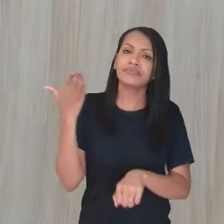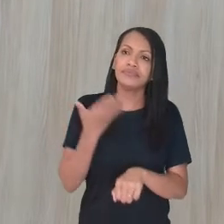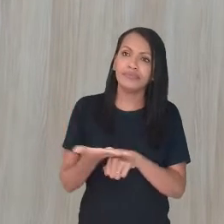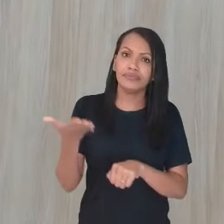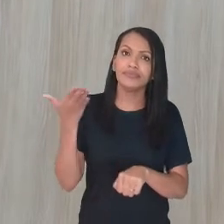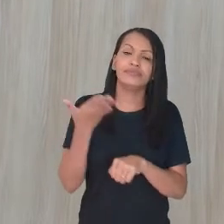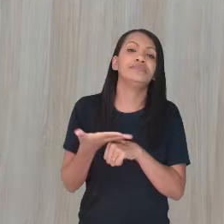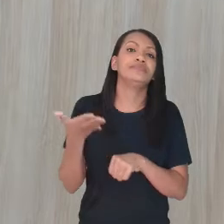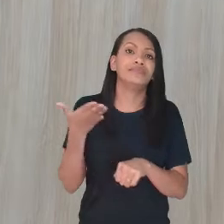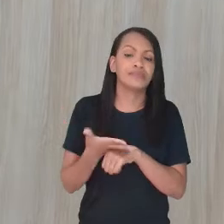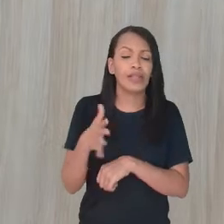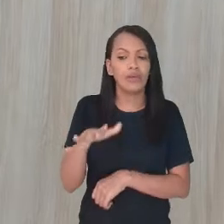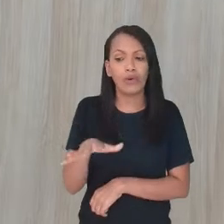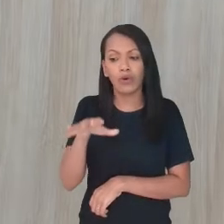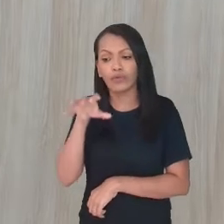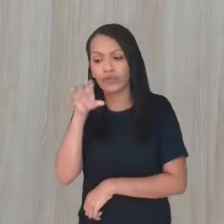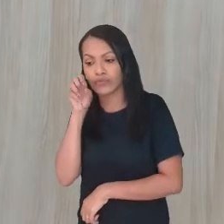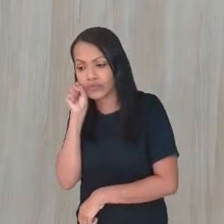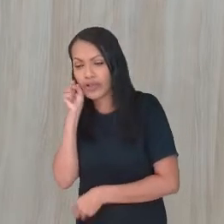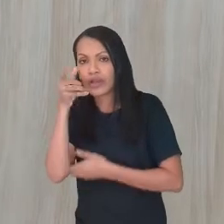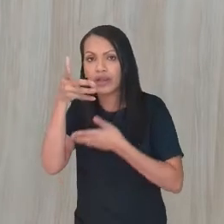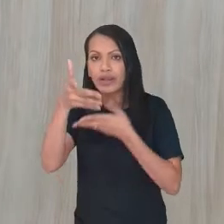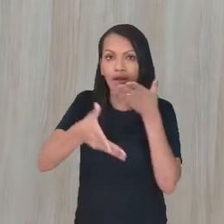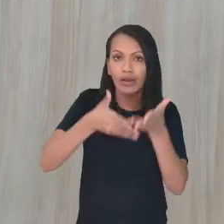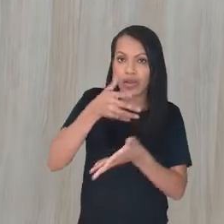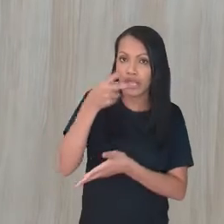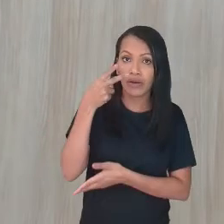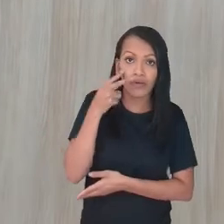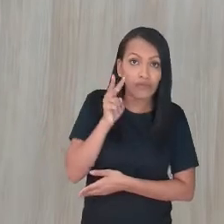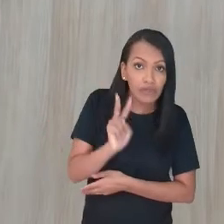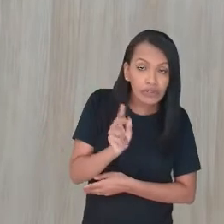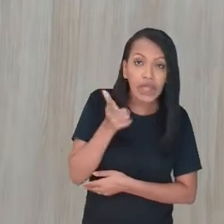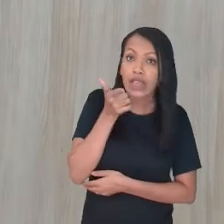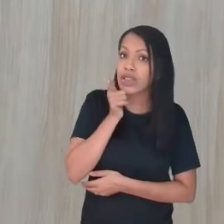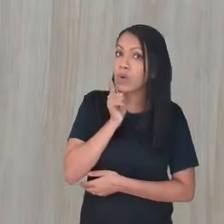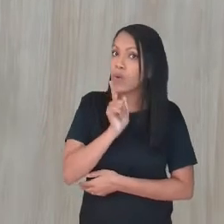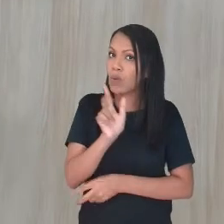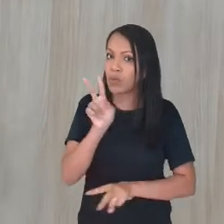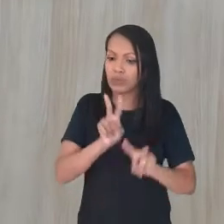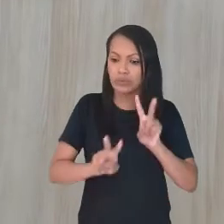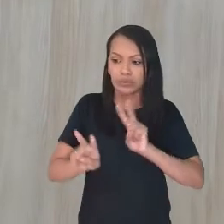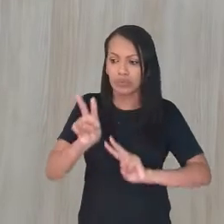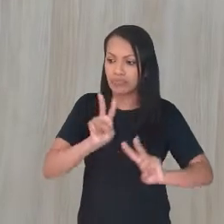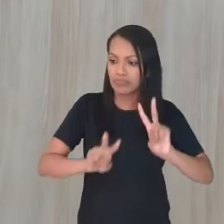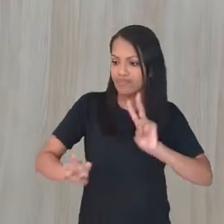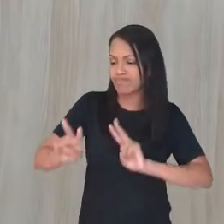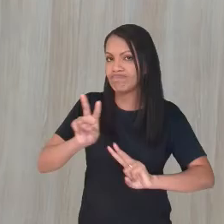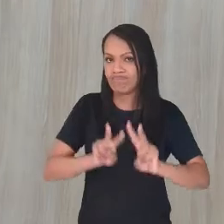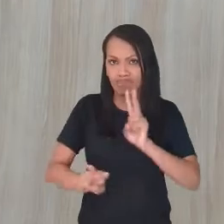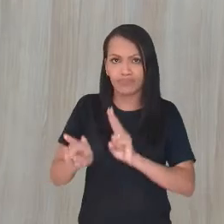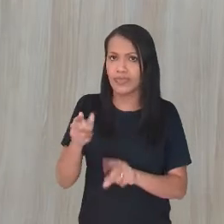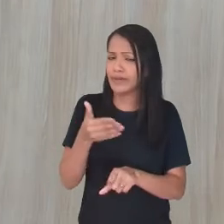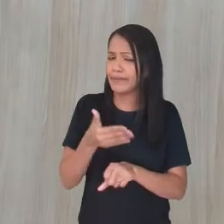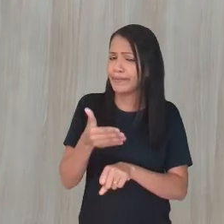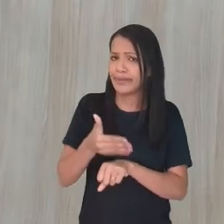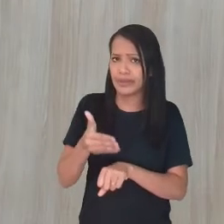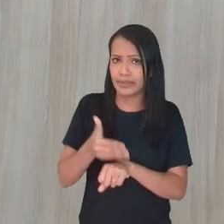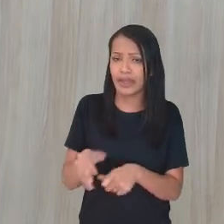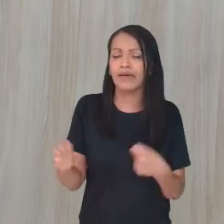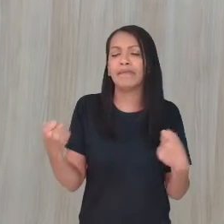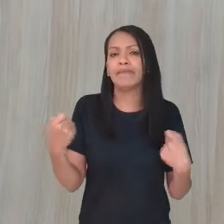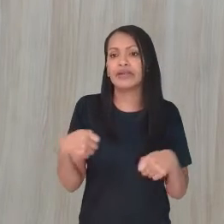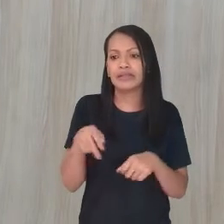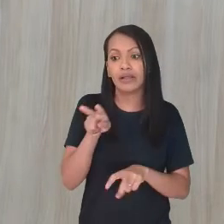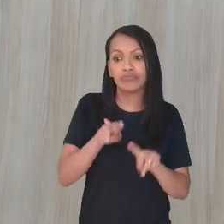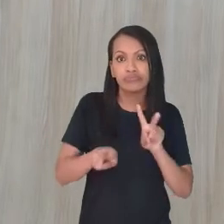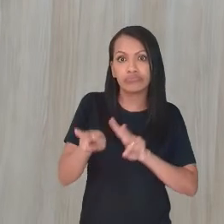a parte do ouvir. Se você não consegue ouvir, você não consegue também exercitar bem a